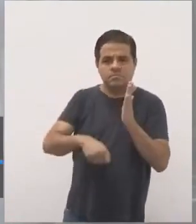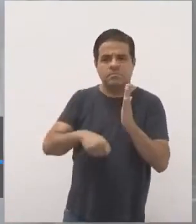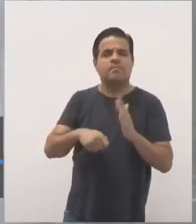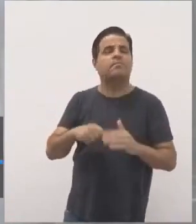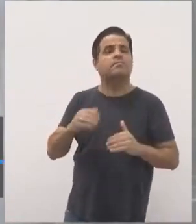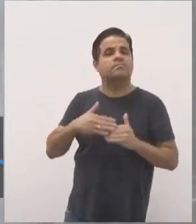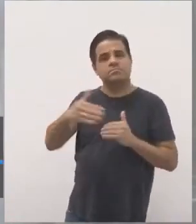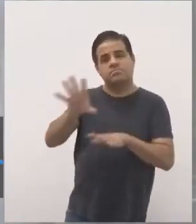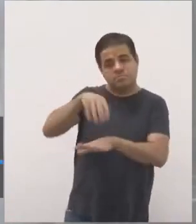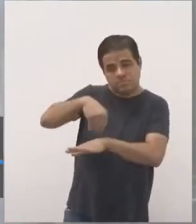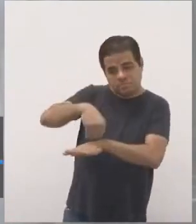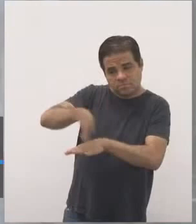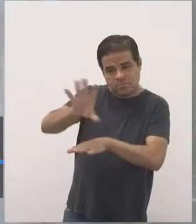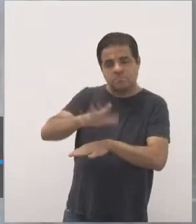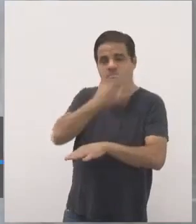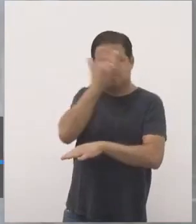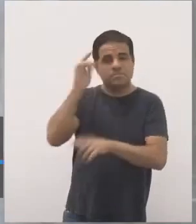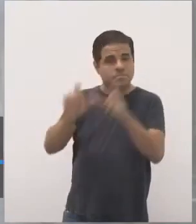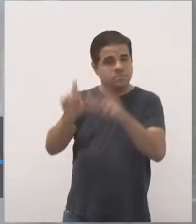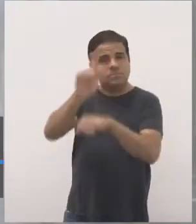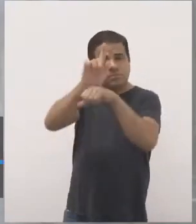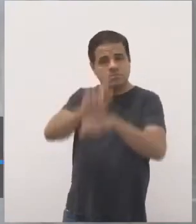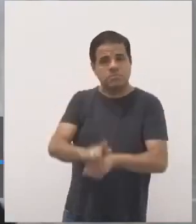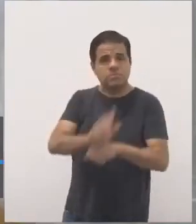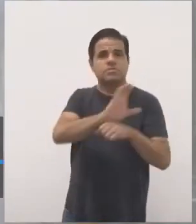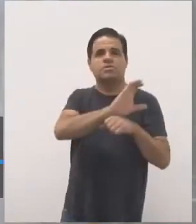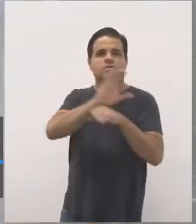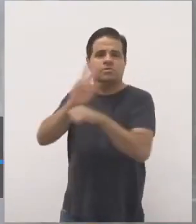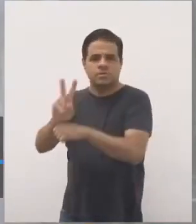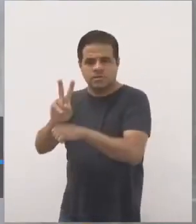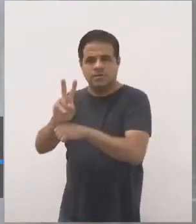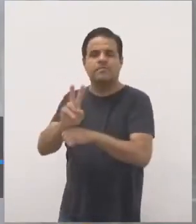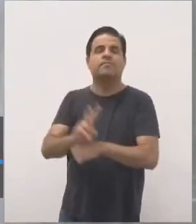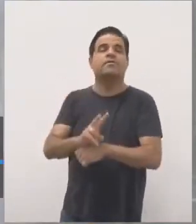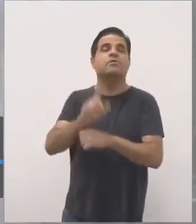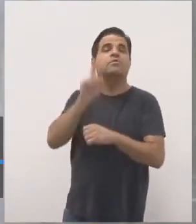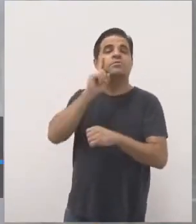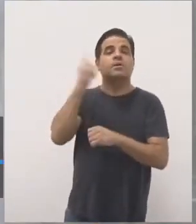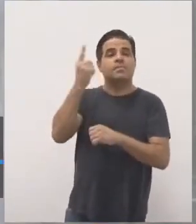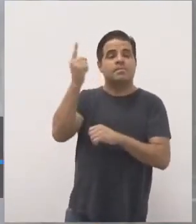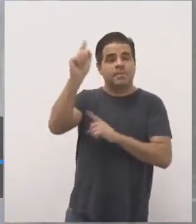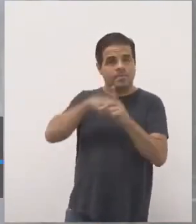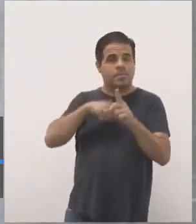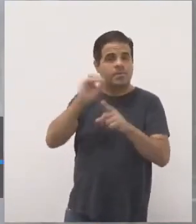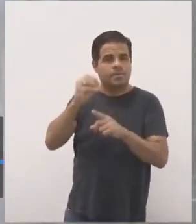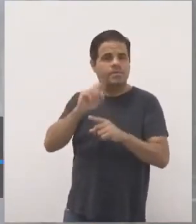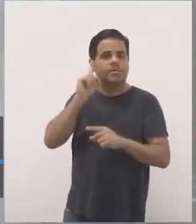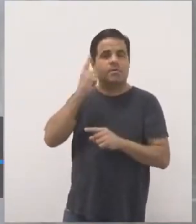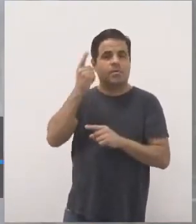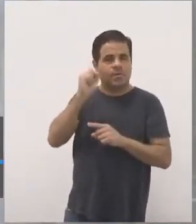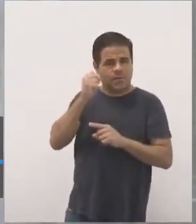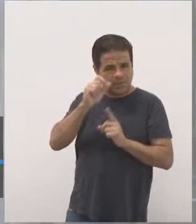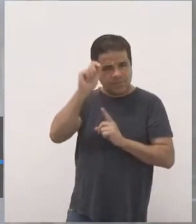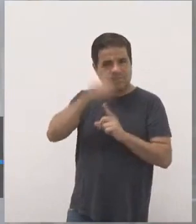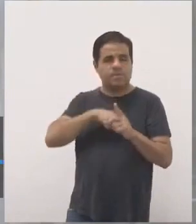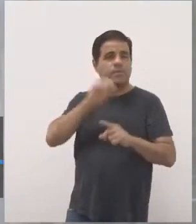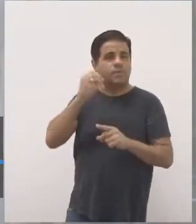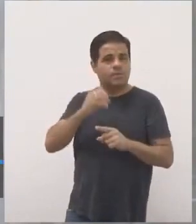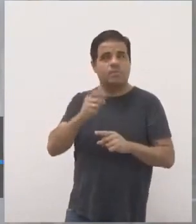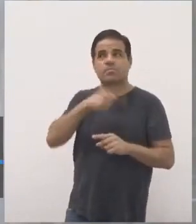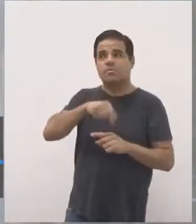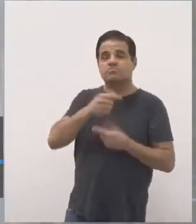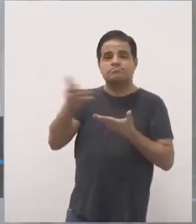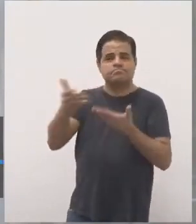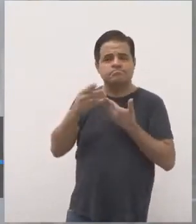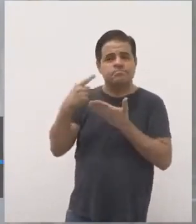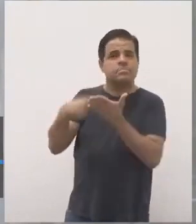seja passado aí para os gestores do Conviva. No dia 1º de outubro e dia 8 de outubro, na nossa formação, nós vamos convidar